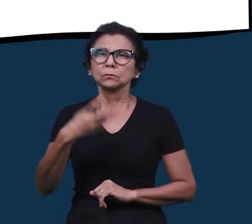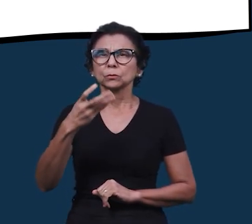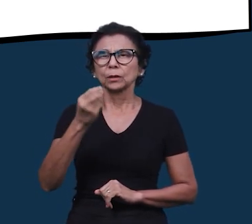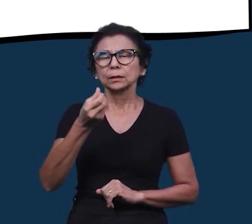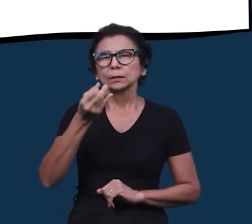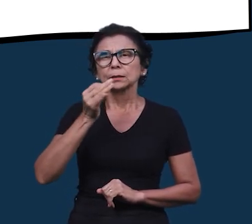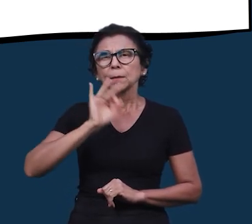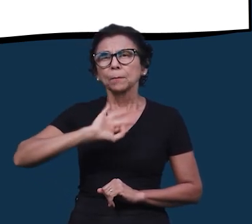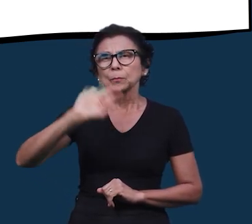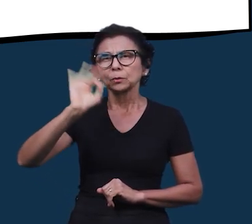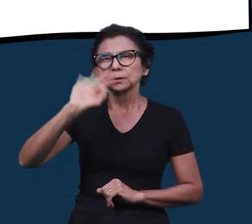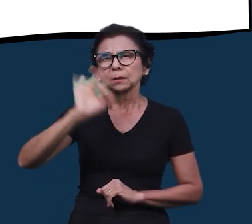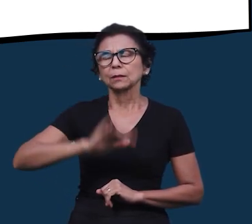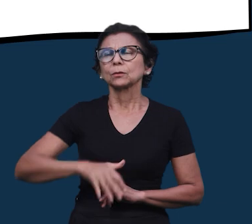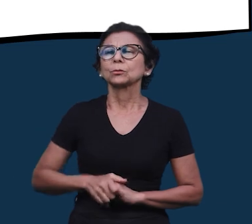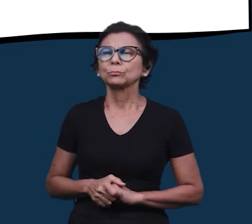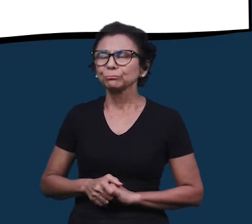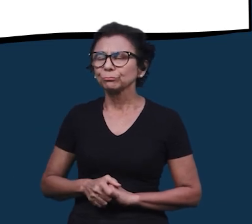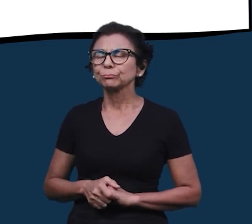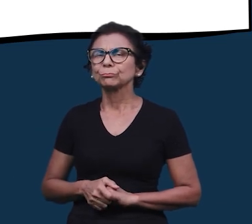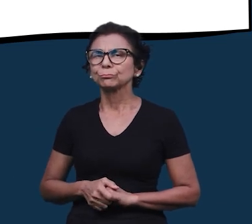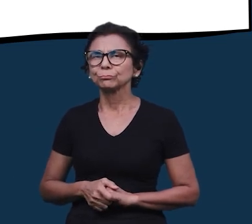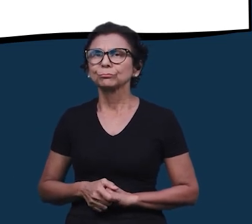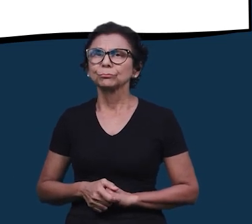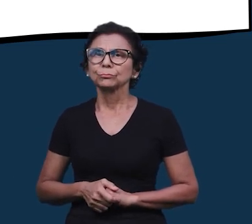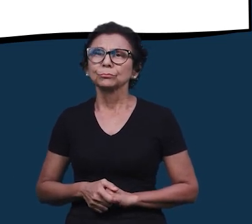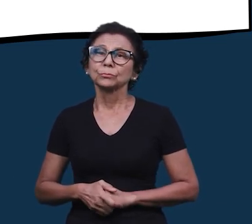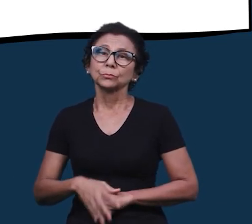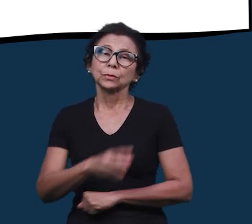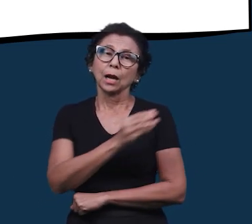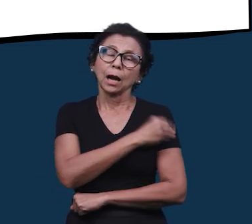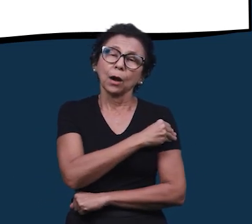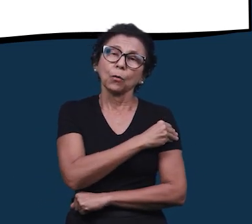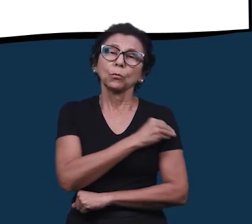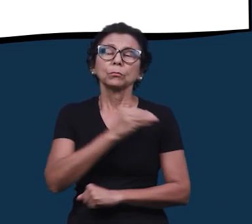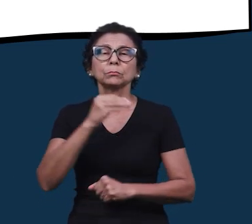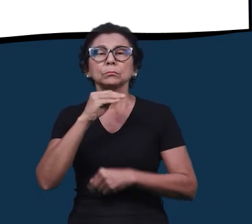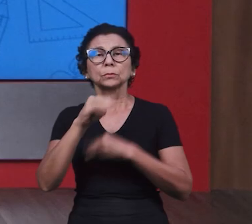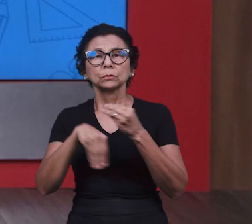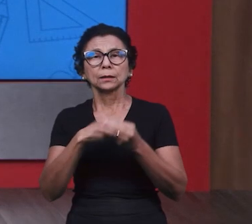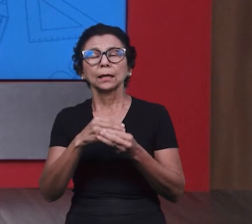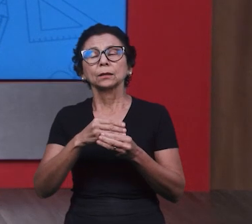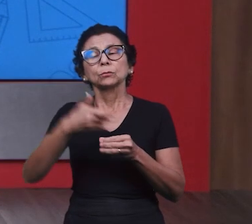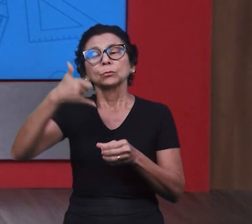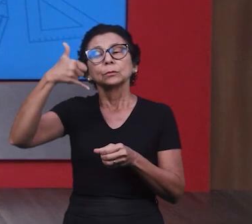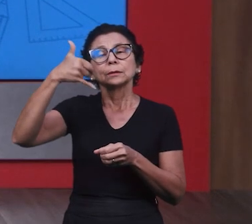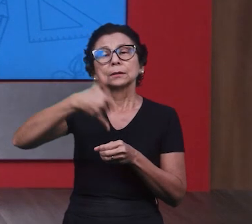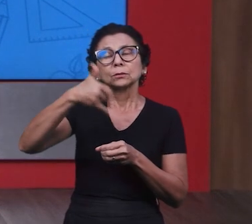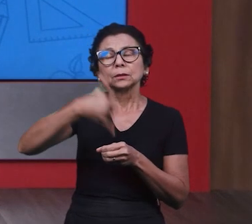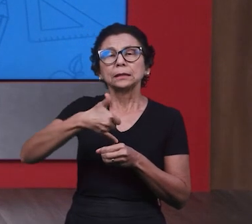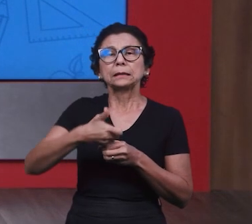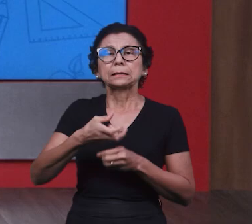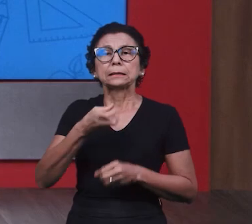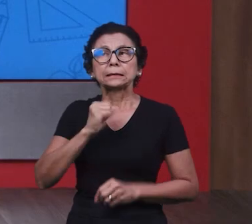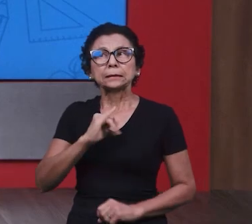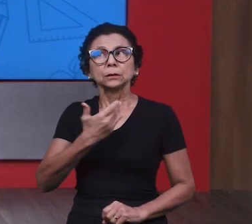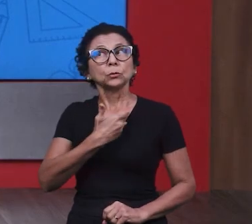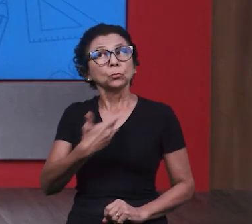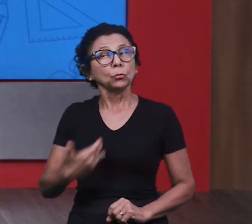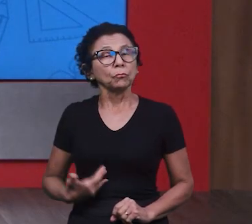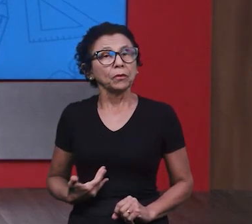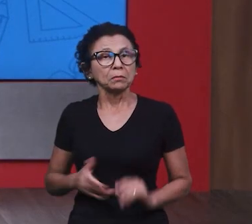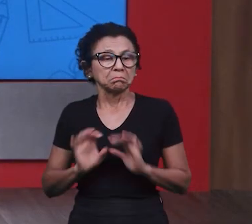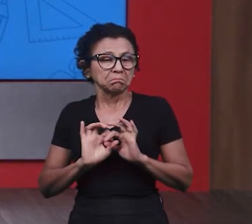40%, que é o percentual do álcool na gasolina. Se o governo permitir que você